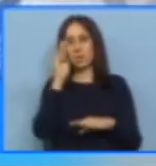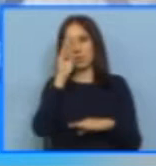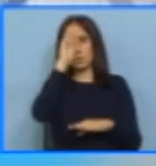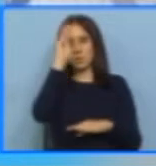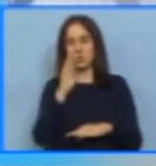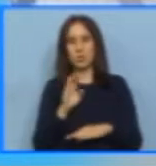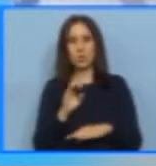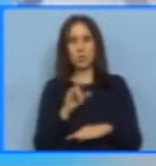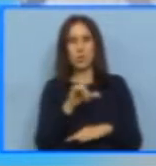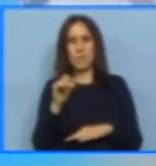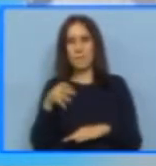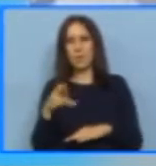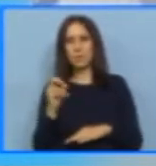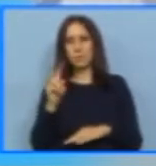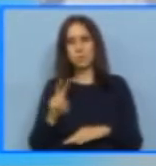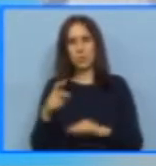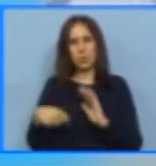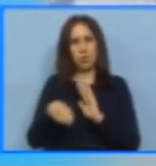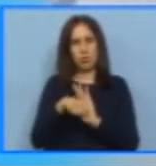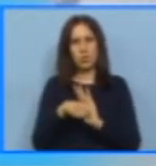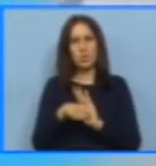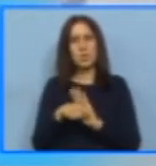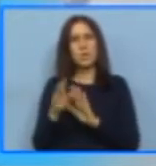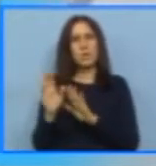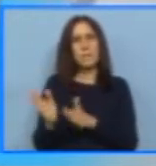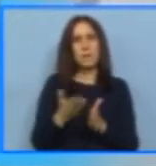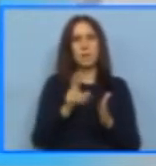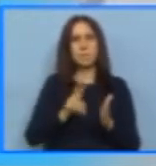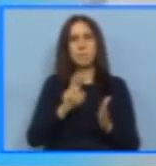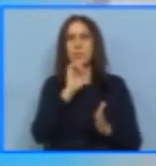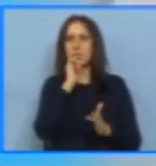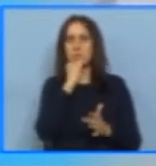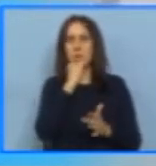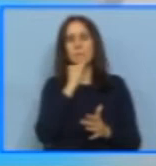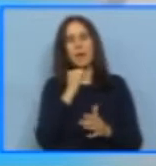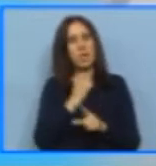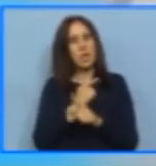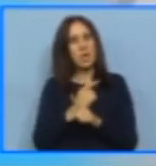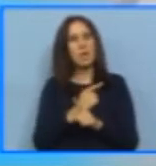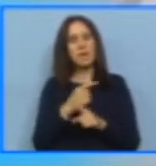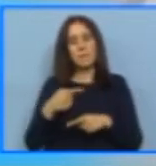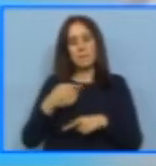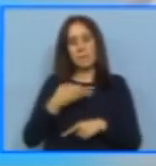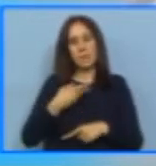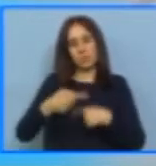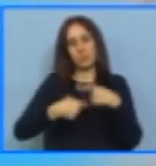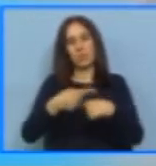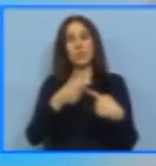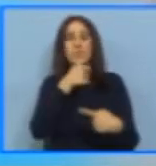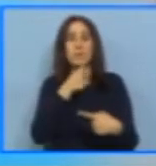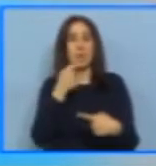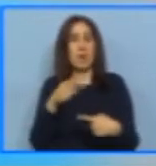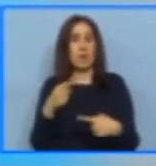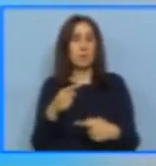a famosa terceira parte do segredo, de certo modo permanece o sofrimento do sucessor de Pedro. Eu acho que isso é muito interessante, porque